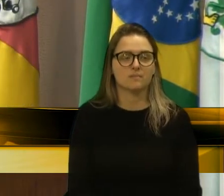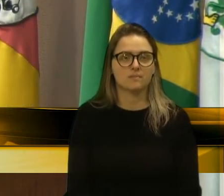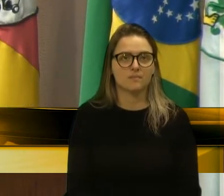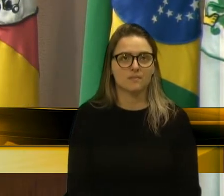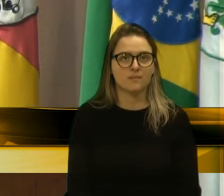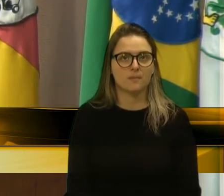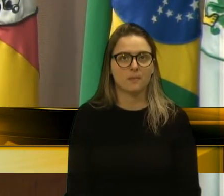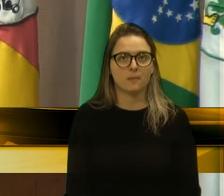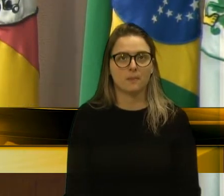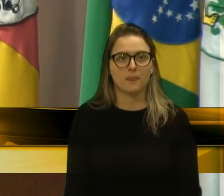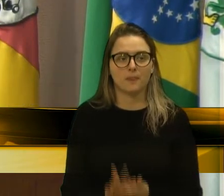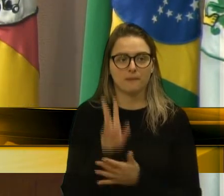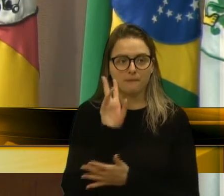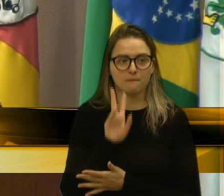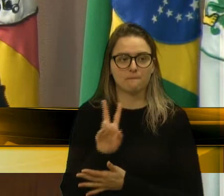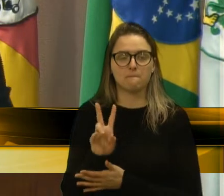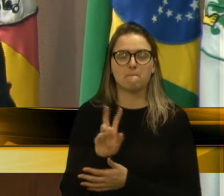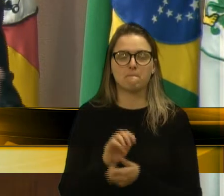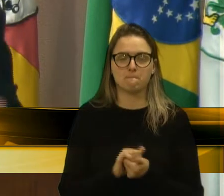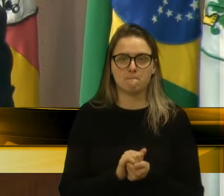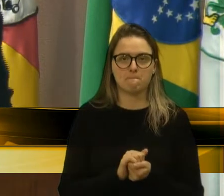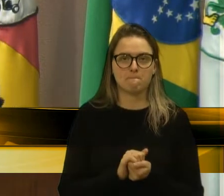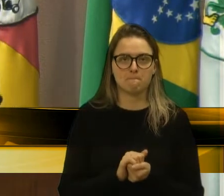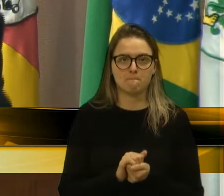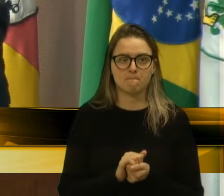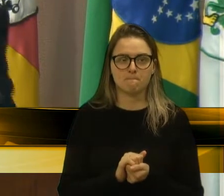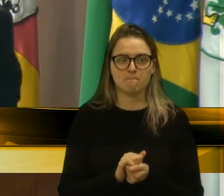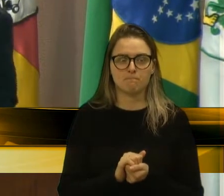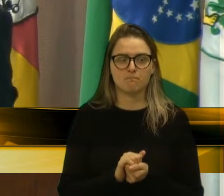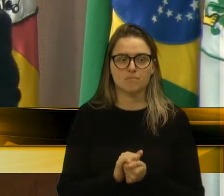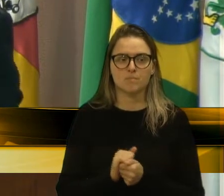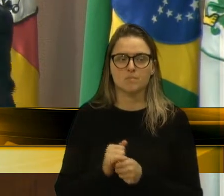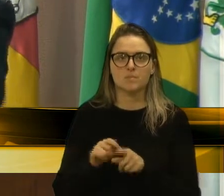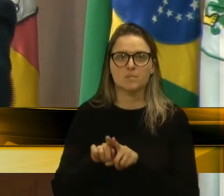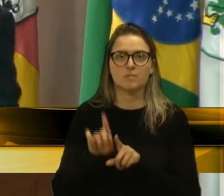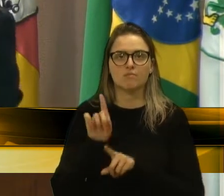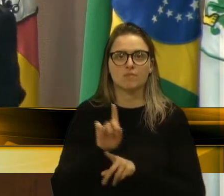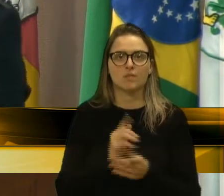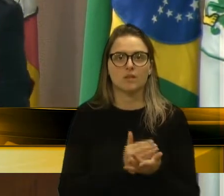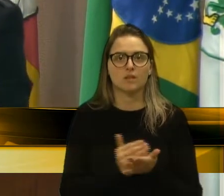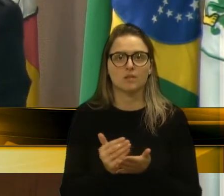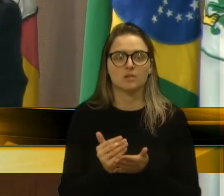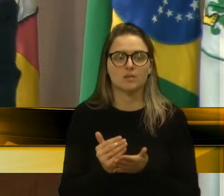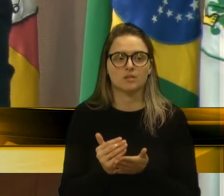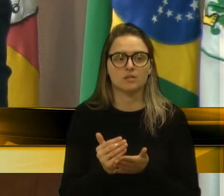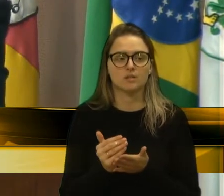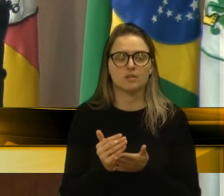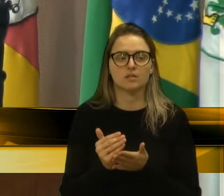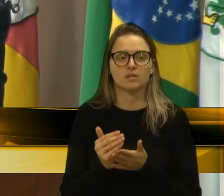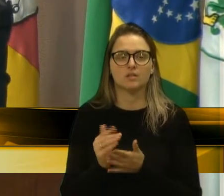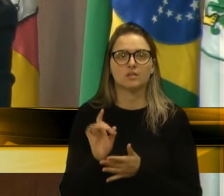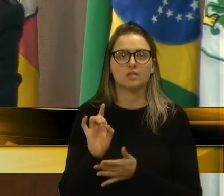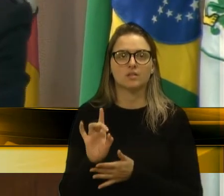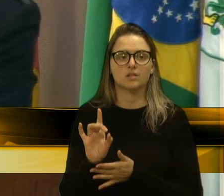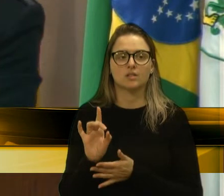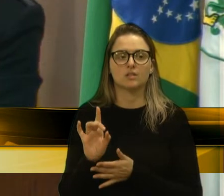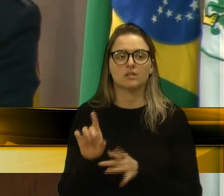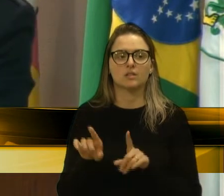filme, vereador Menegucci, tu olha o início, entendeu bem o início, já sabe como é que vai ser o fim. É